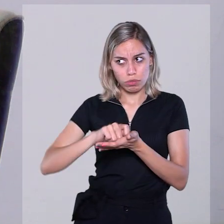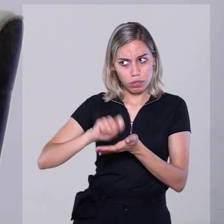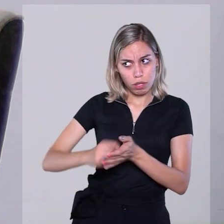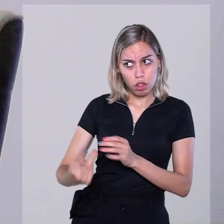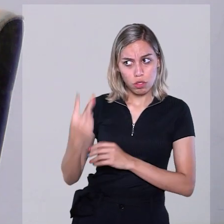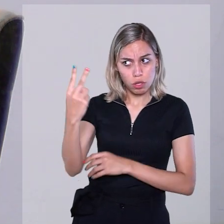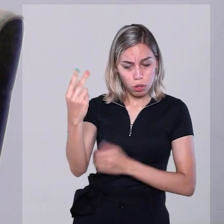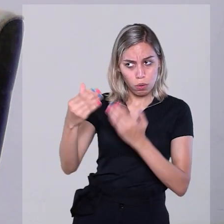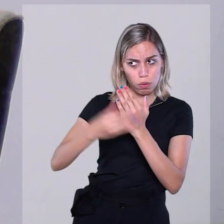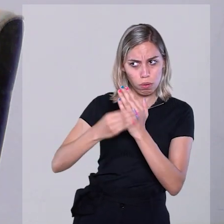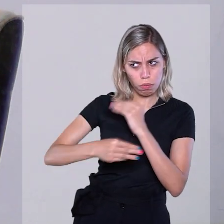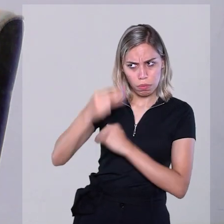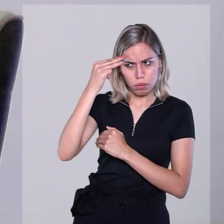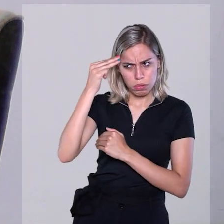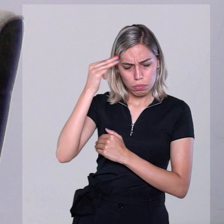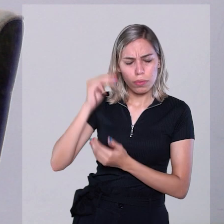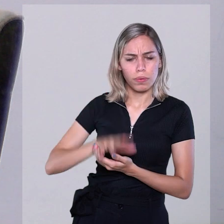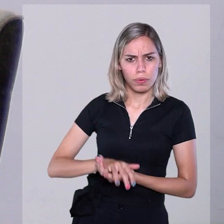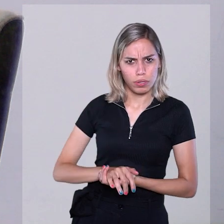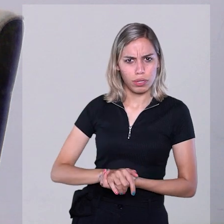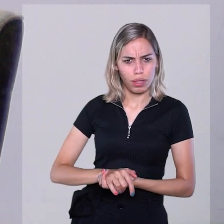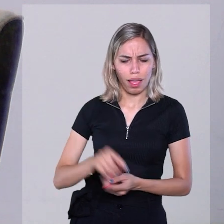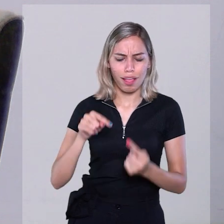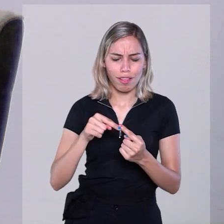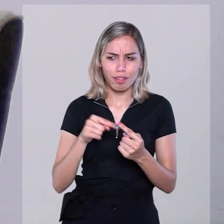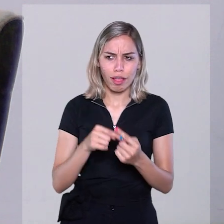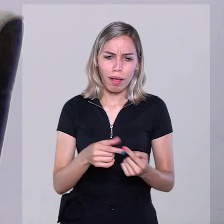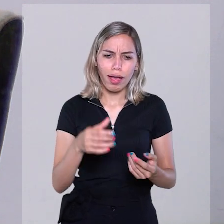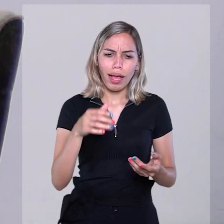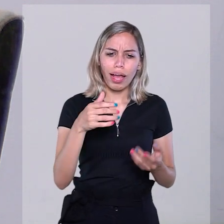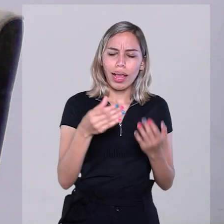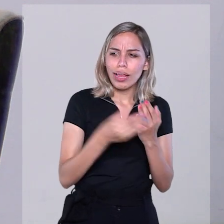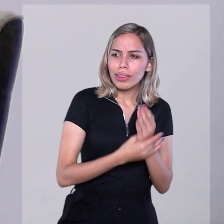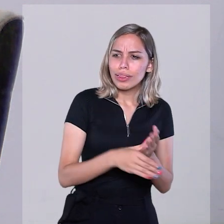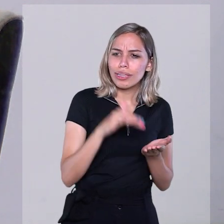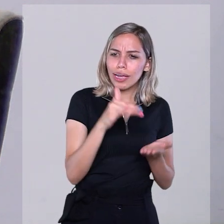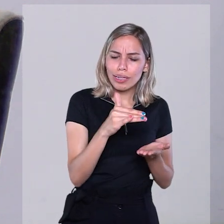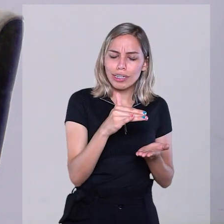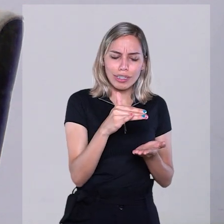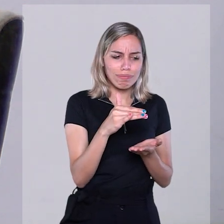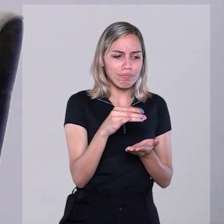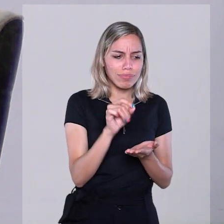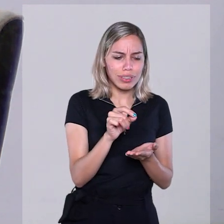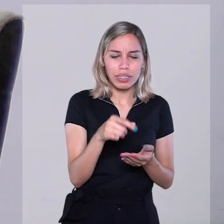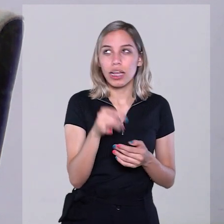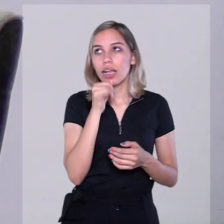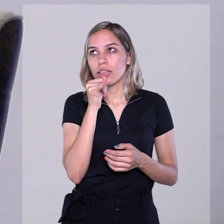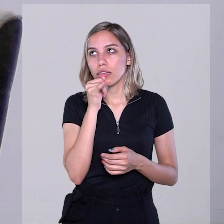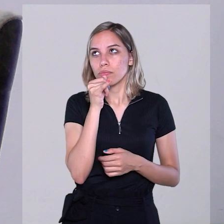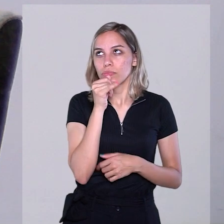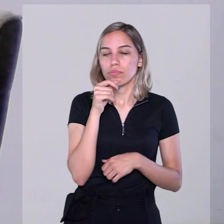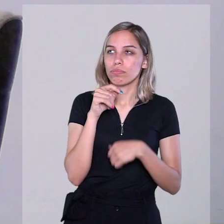memórias. São o que eu chamo de livros maninhos, que muitas vezes de madrugada, que é o melhor horário